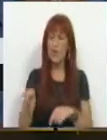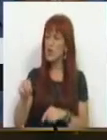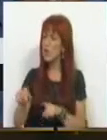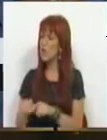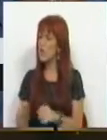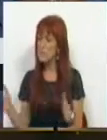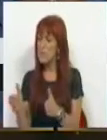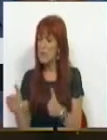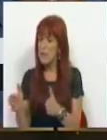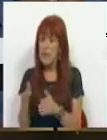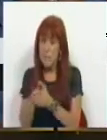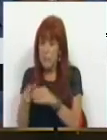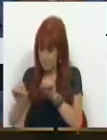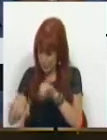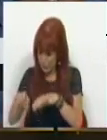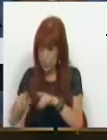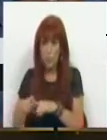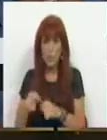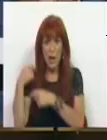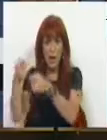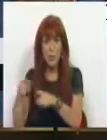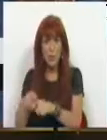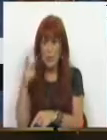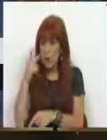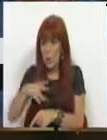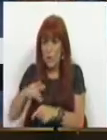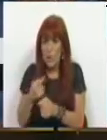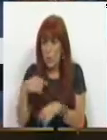regiões de pequenas e microexplorações, onde os agricultores